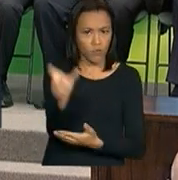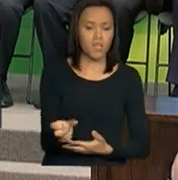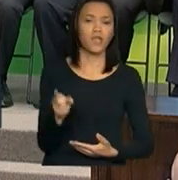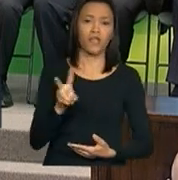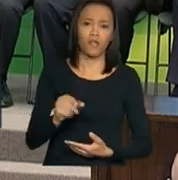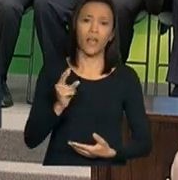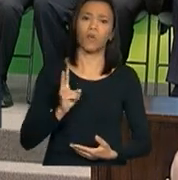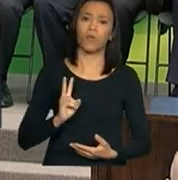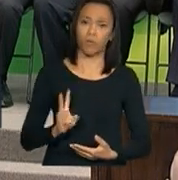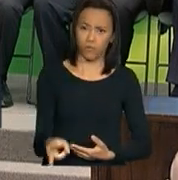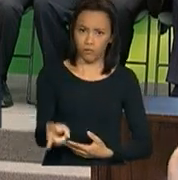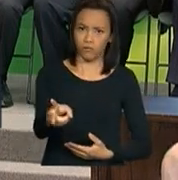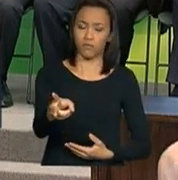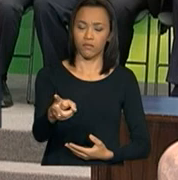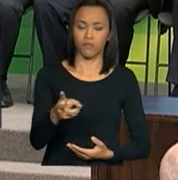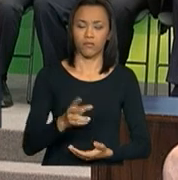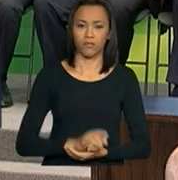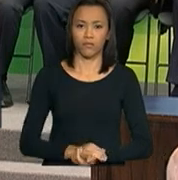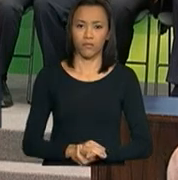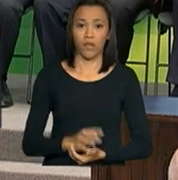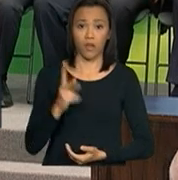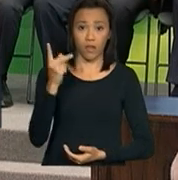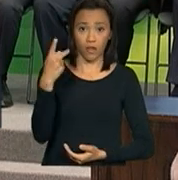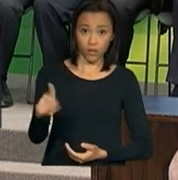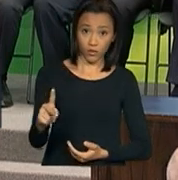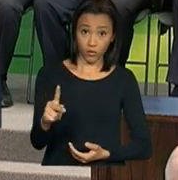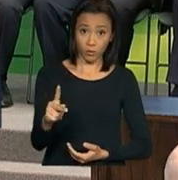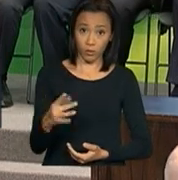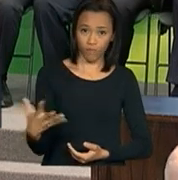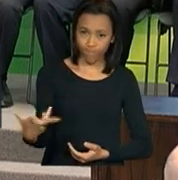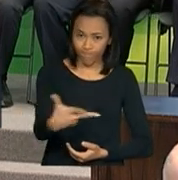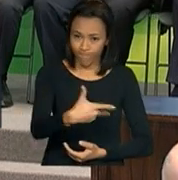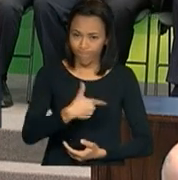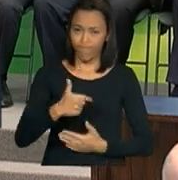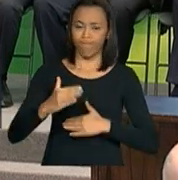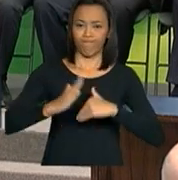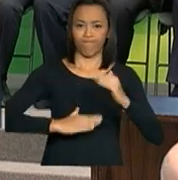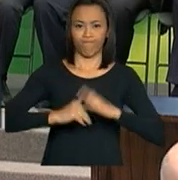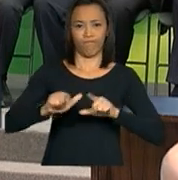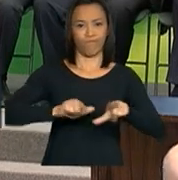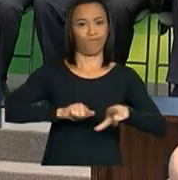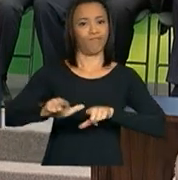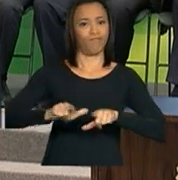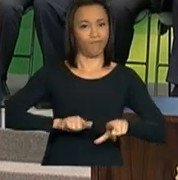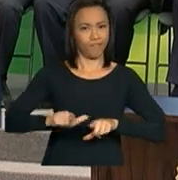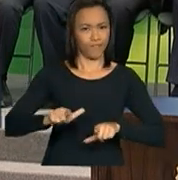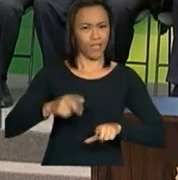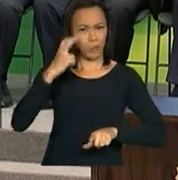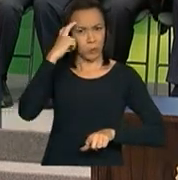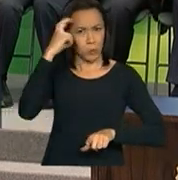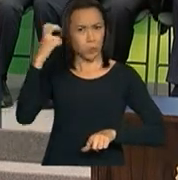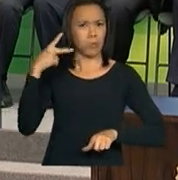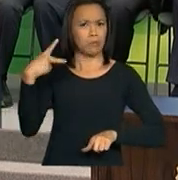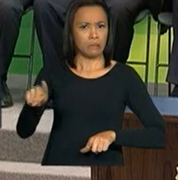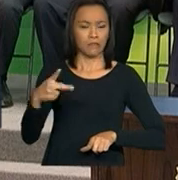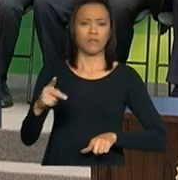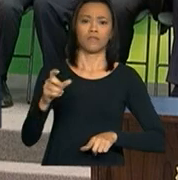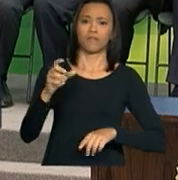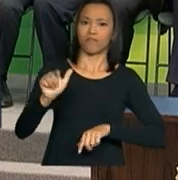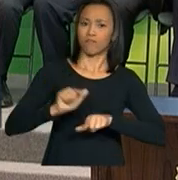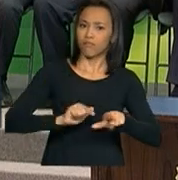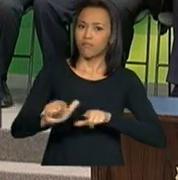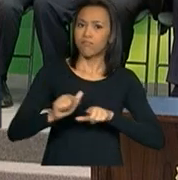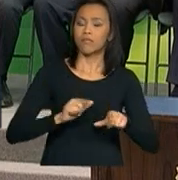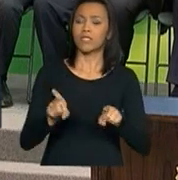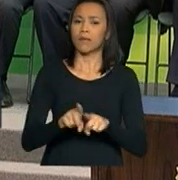vai confirmar sua eficiência a enorme capacidade do Moreira